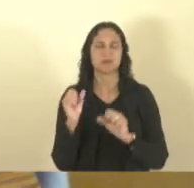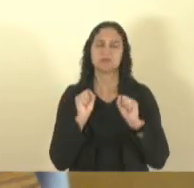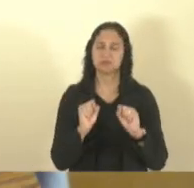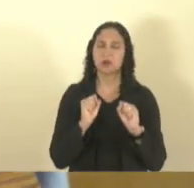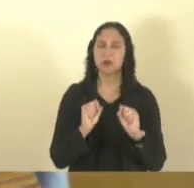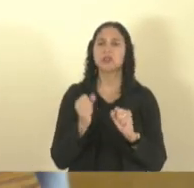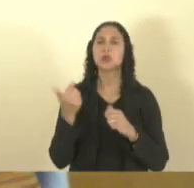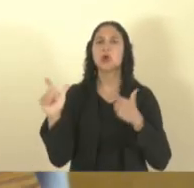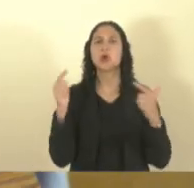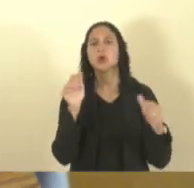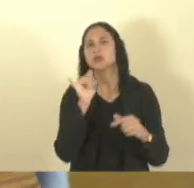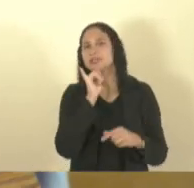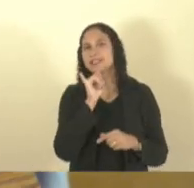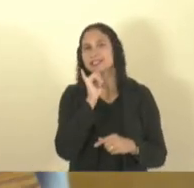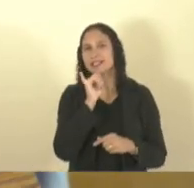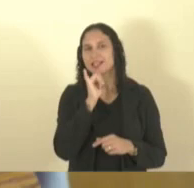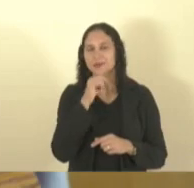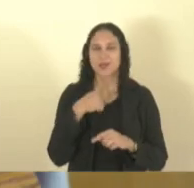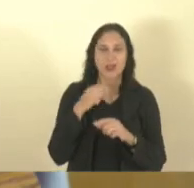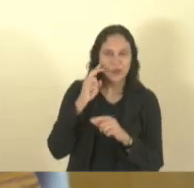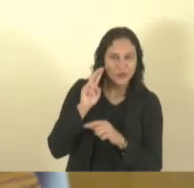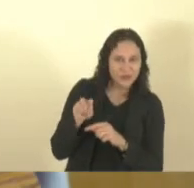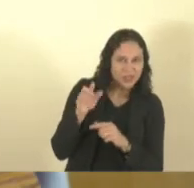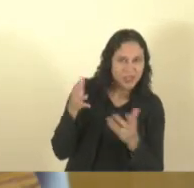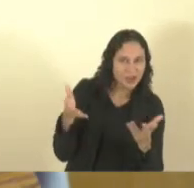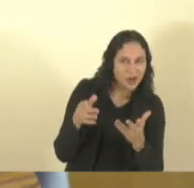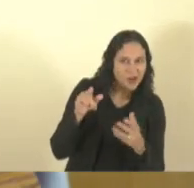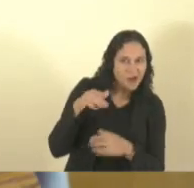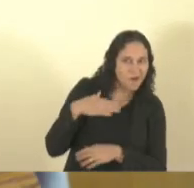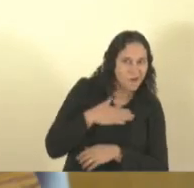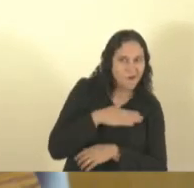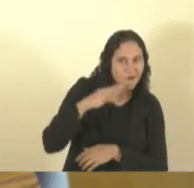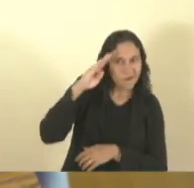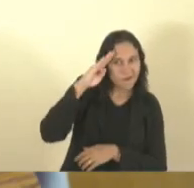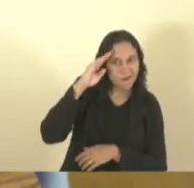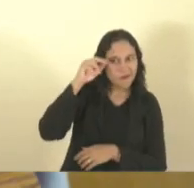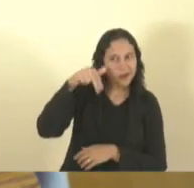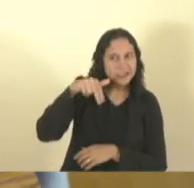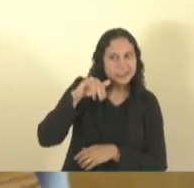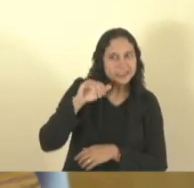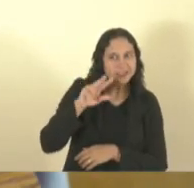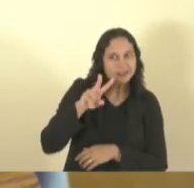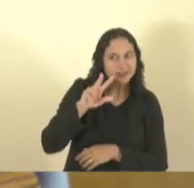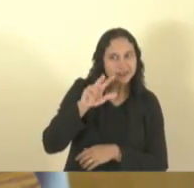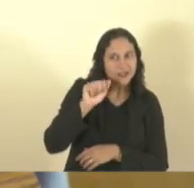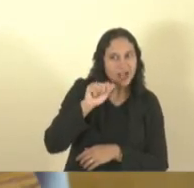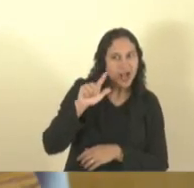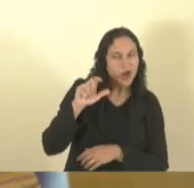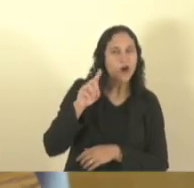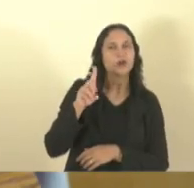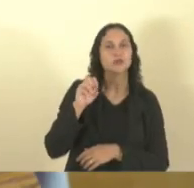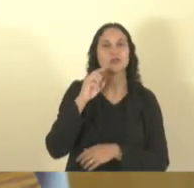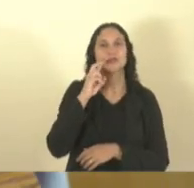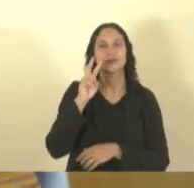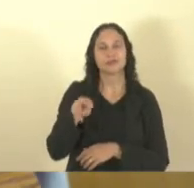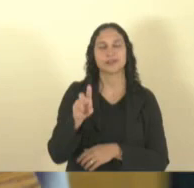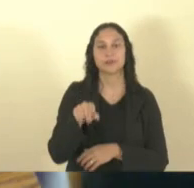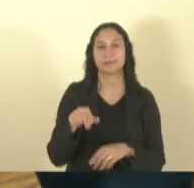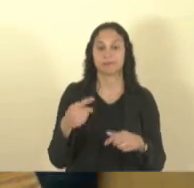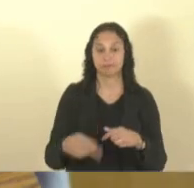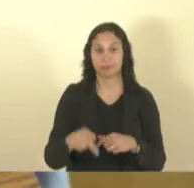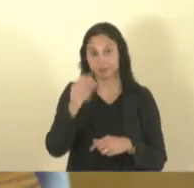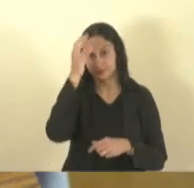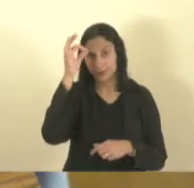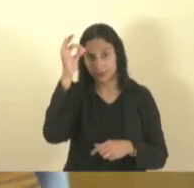exemplos. Estou vendo aqui o Coronel Nivaldo, que foi nosso secretário de segurança aqui no Estado do Espírito Santo. O Espírito Santo,